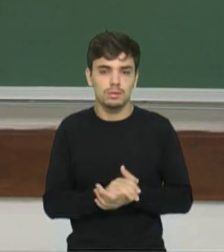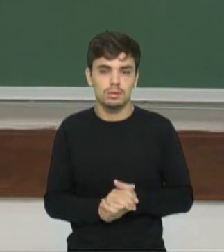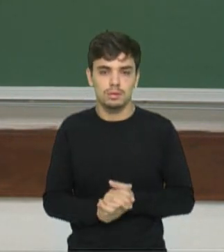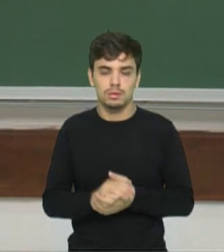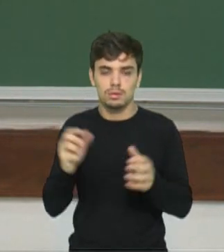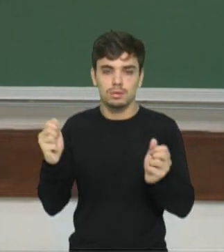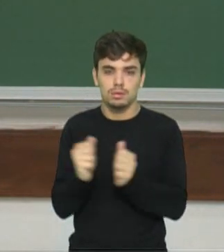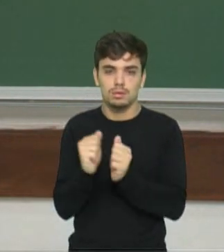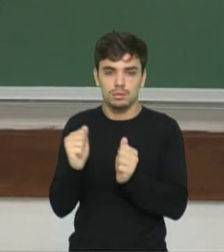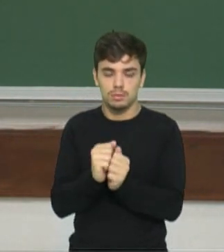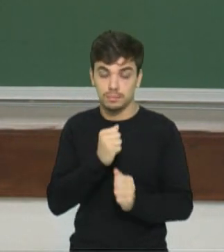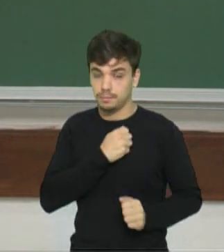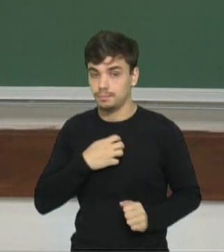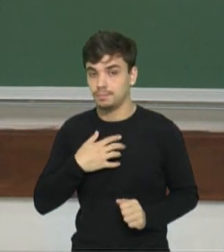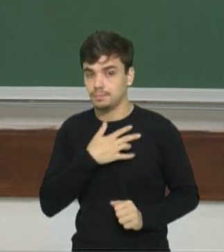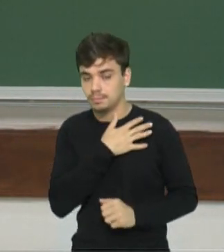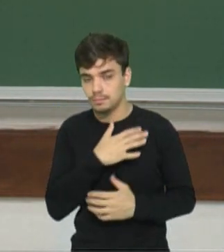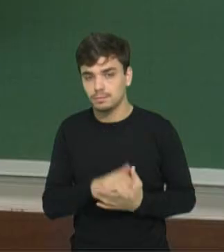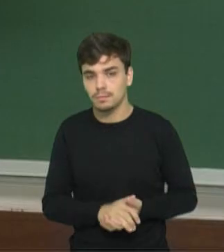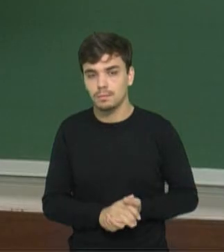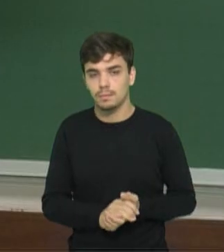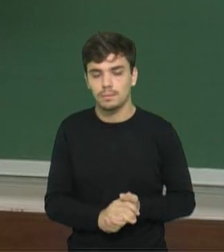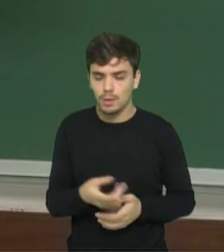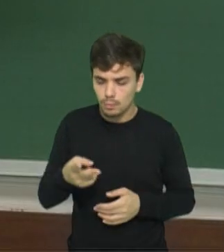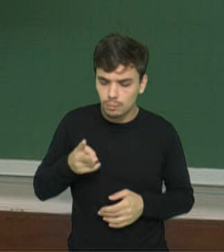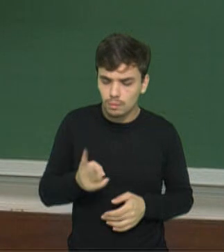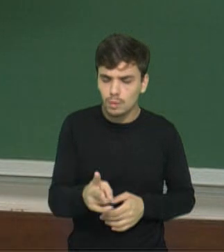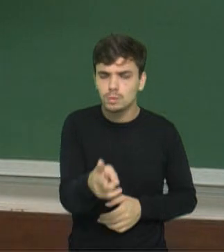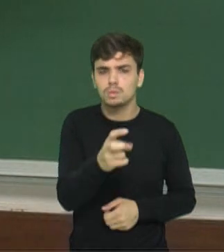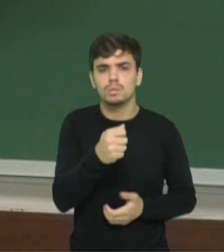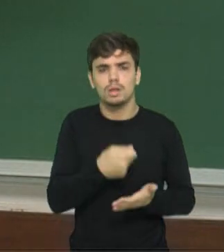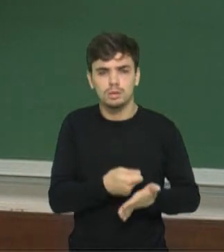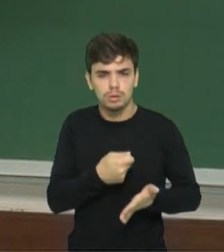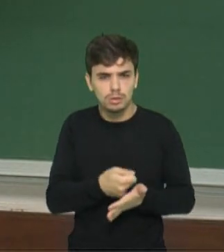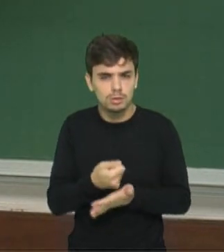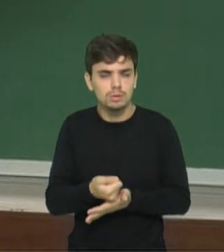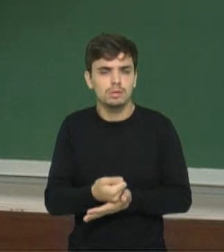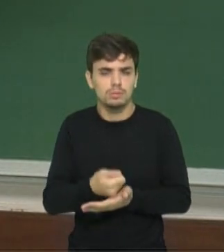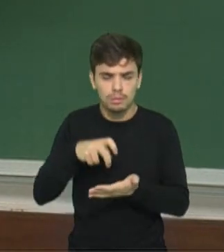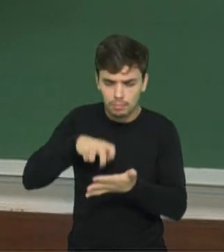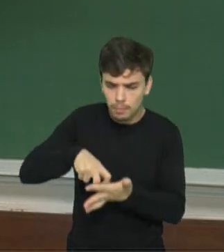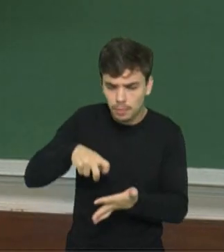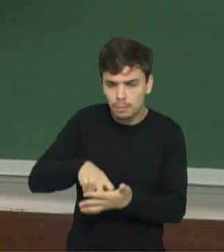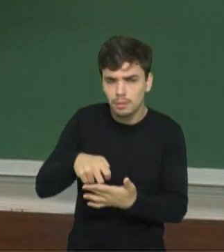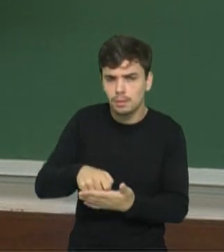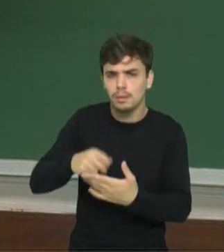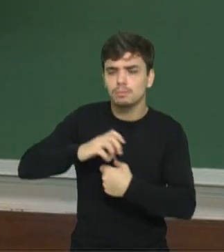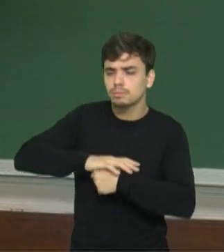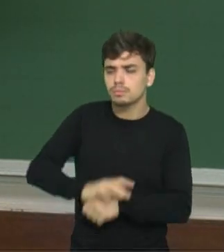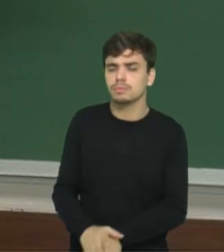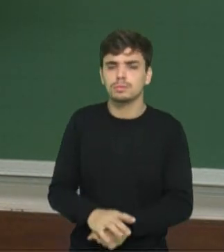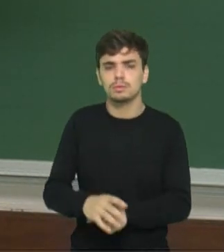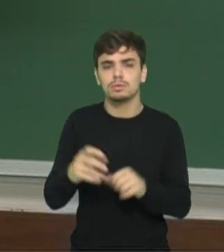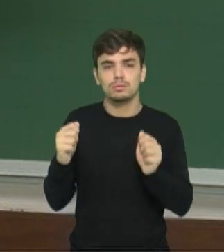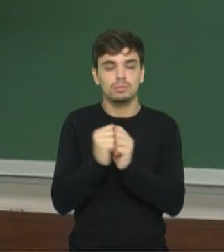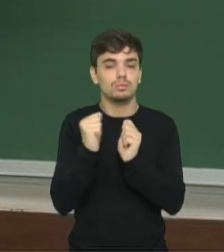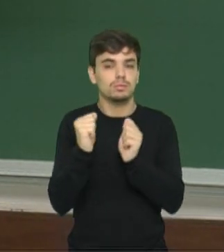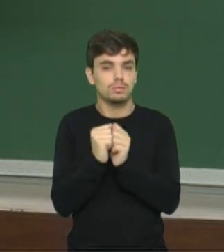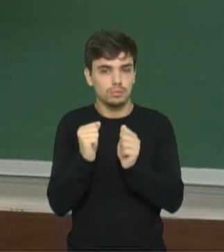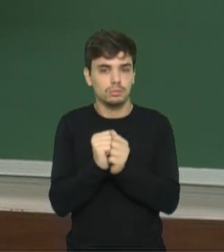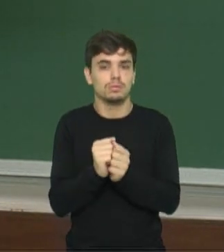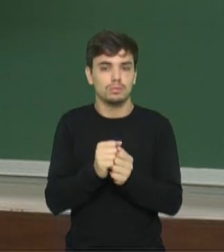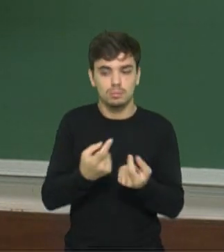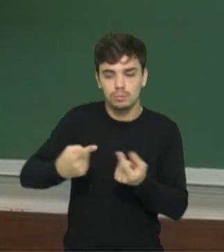essa junta militar. O regime vai perseguir, vai torturar, vai desaparecer com os opositores políticos, né, que é